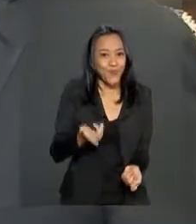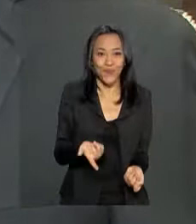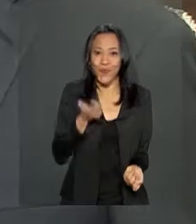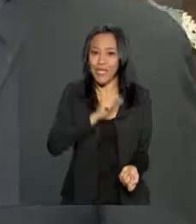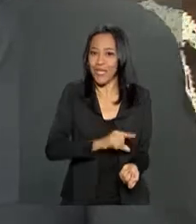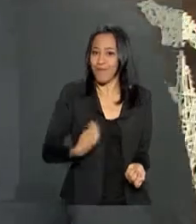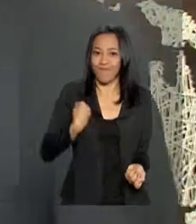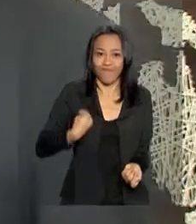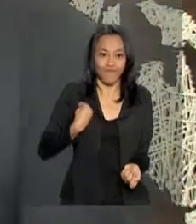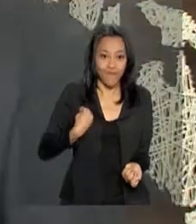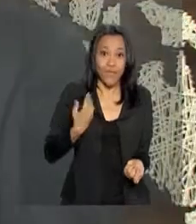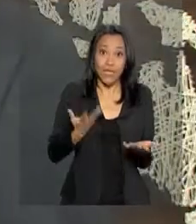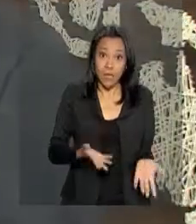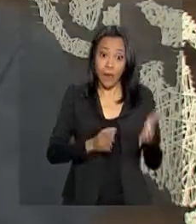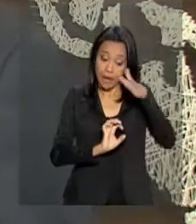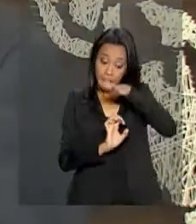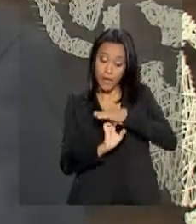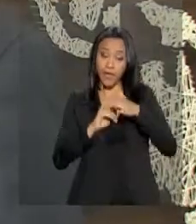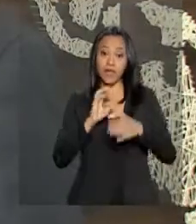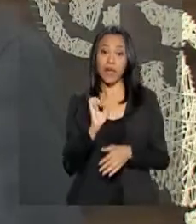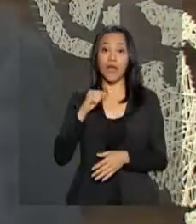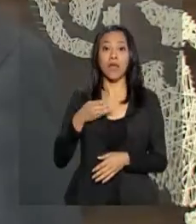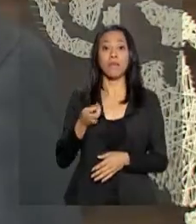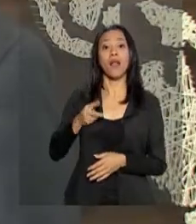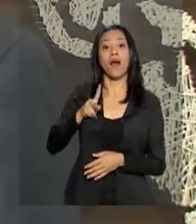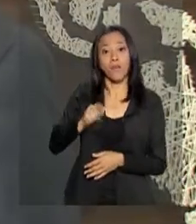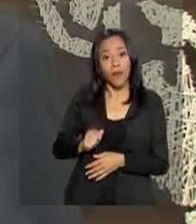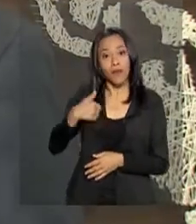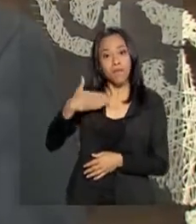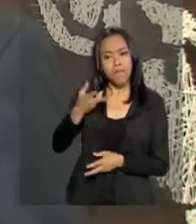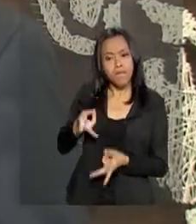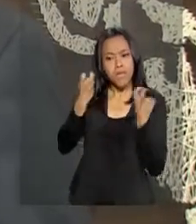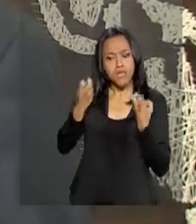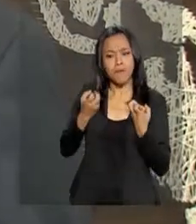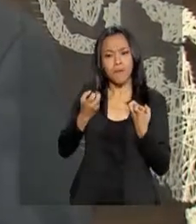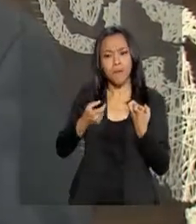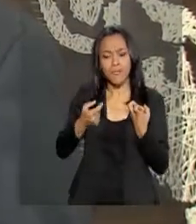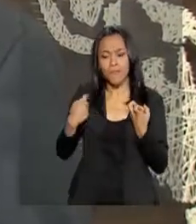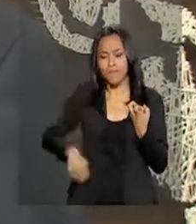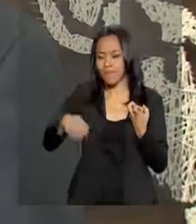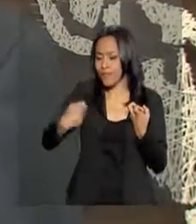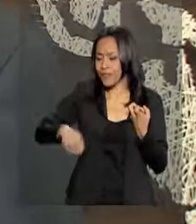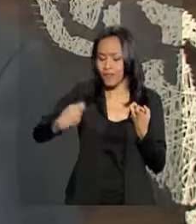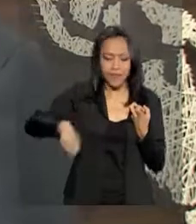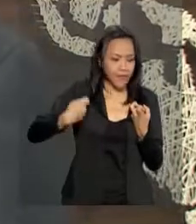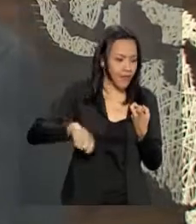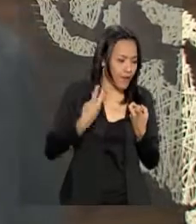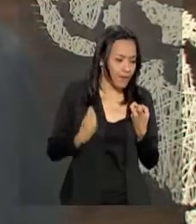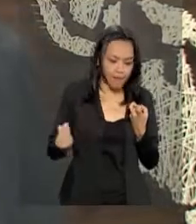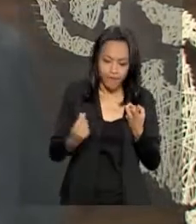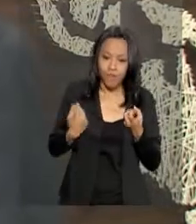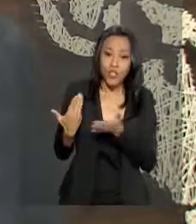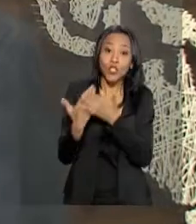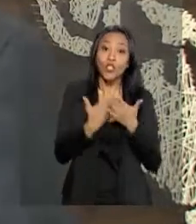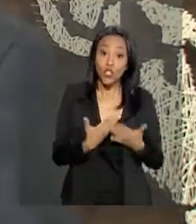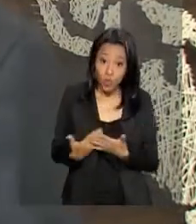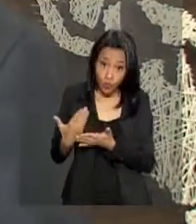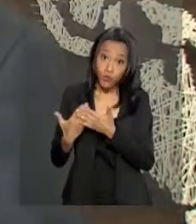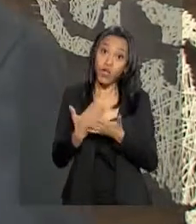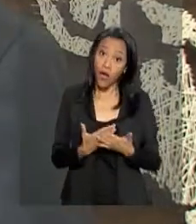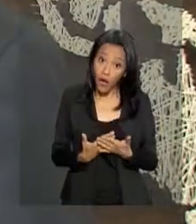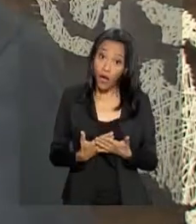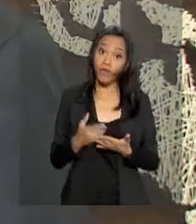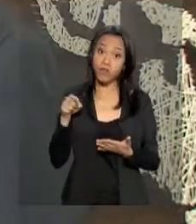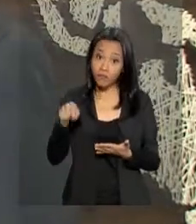sabendo disso, ela percebeu que havia a necessidade de estudar melhor esse vírus mosaico africano,